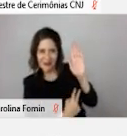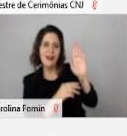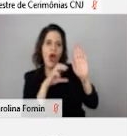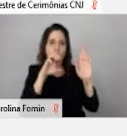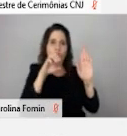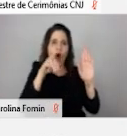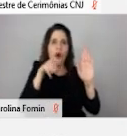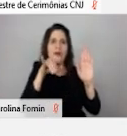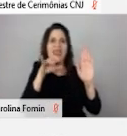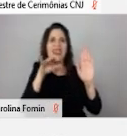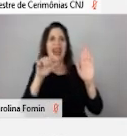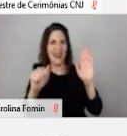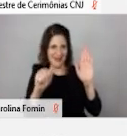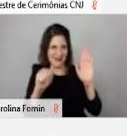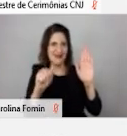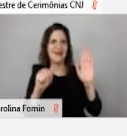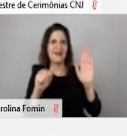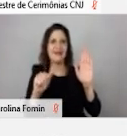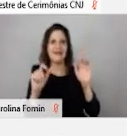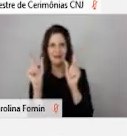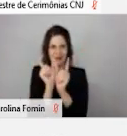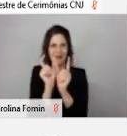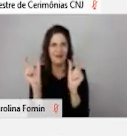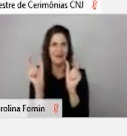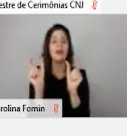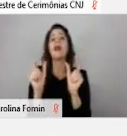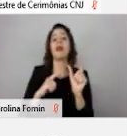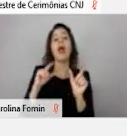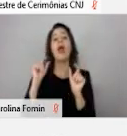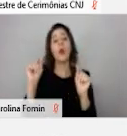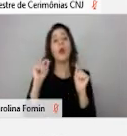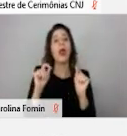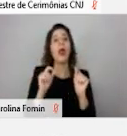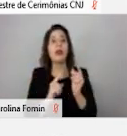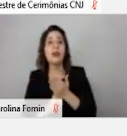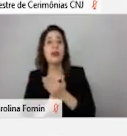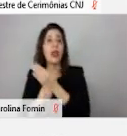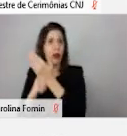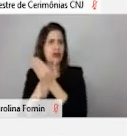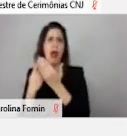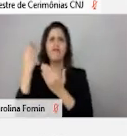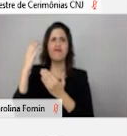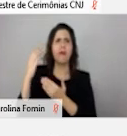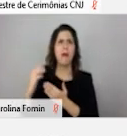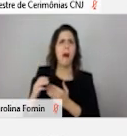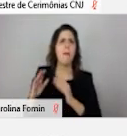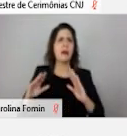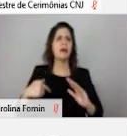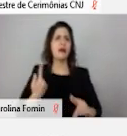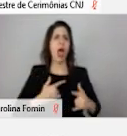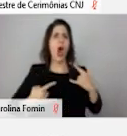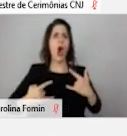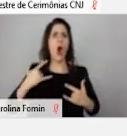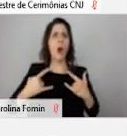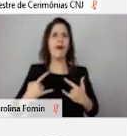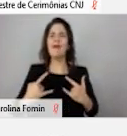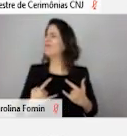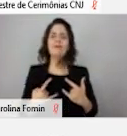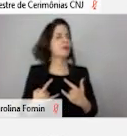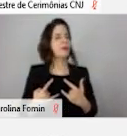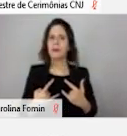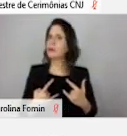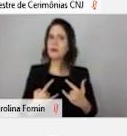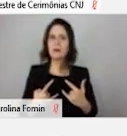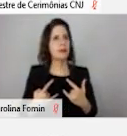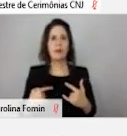abordagem antropológica da medicina. Por mais que a gente coloque tecnologia aqui, isso não significa que nós vamos ficar mecanizados. Pelo contrário,